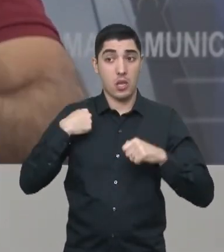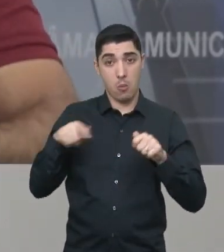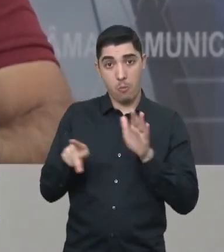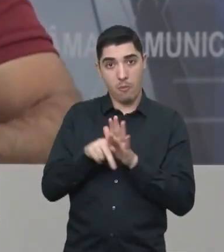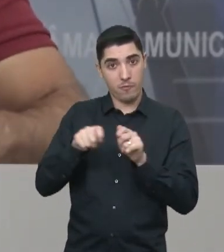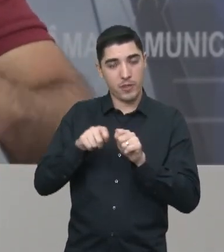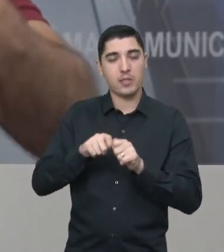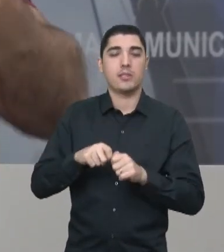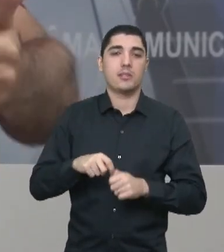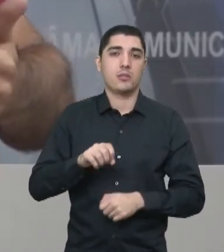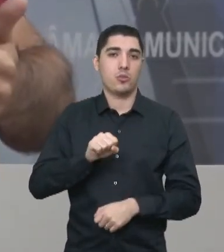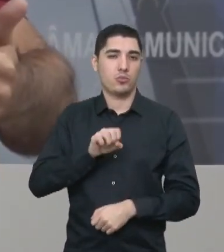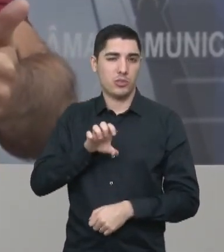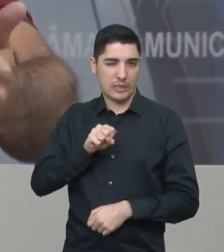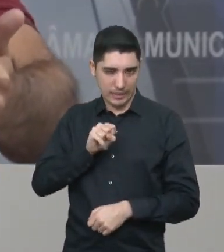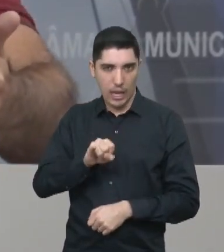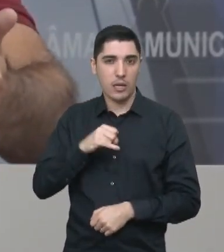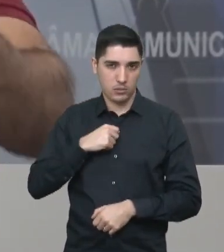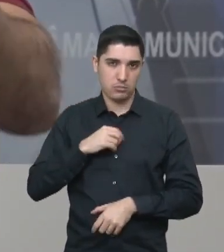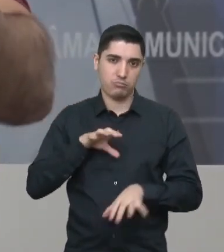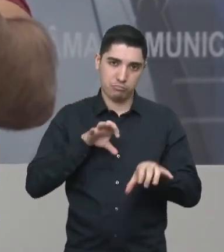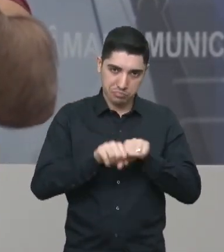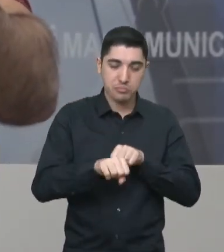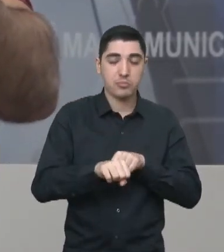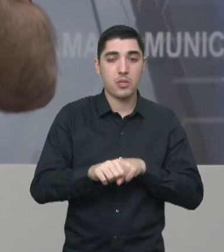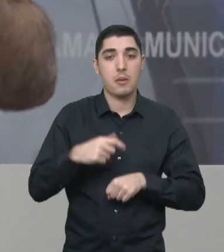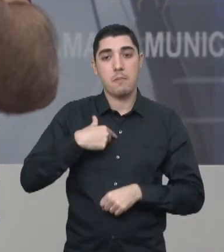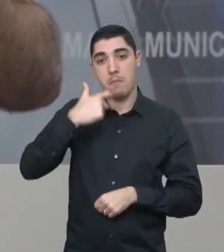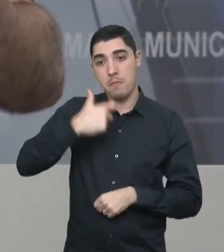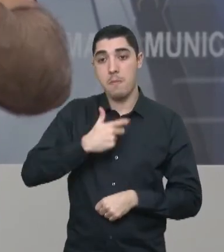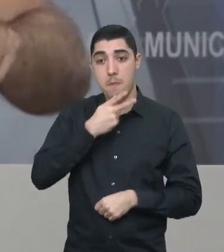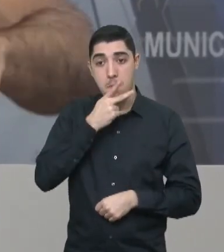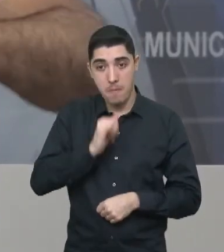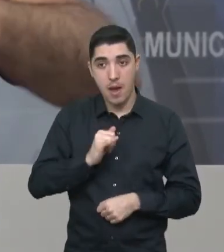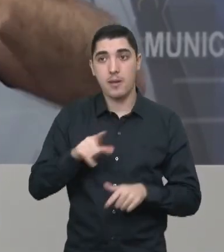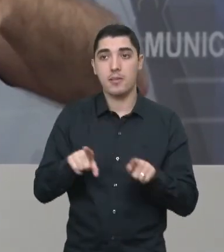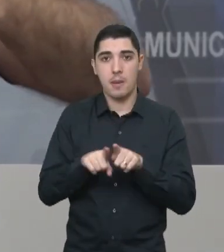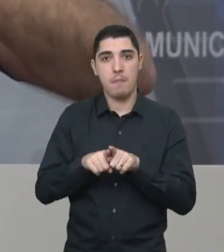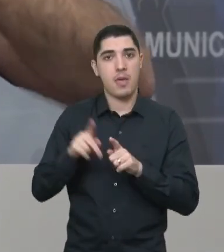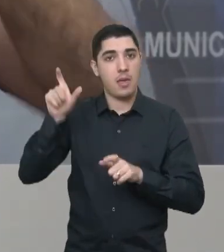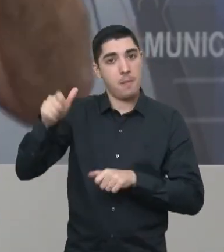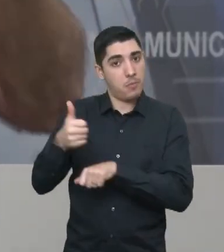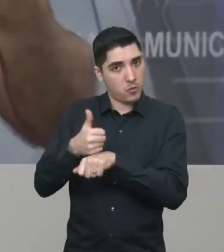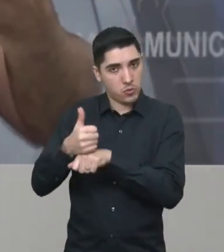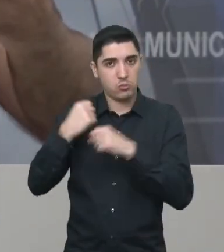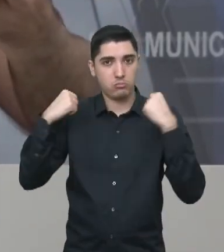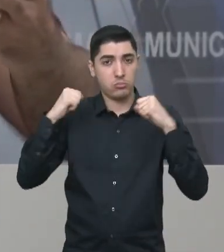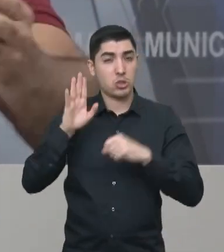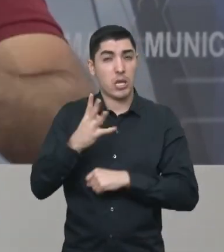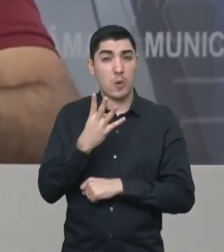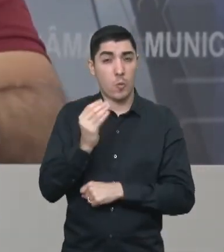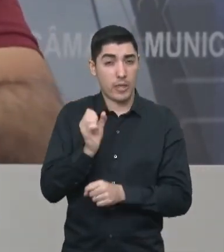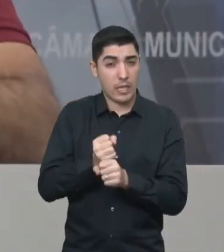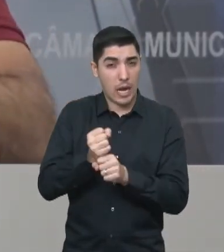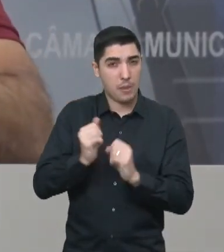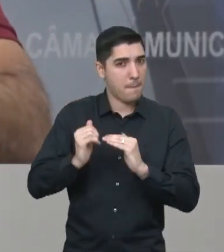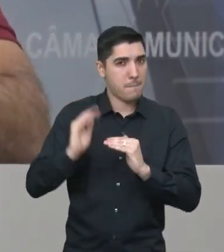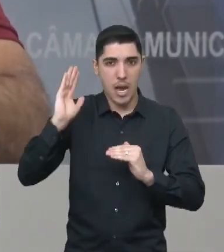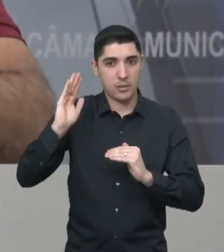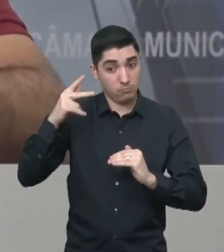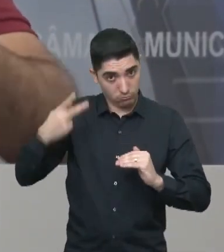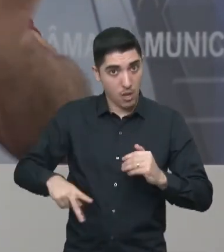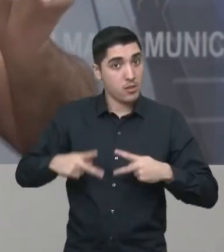eleito, eu assumi um compromisso aqui. Meu pai, profissional de educação física, há mais de 40 anos na